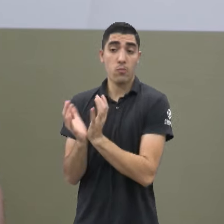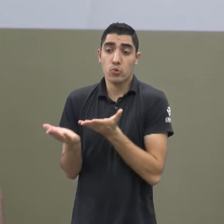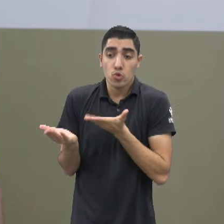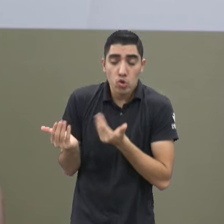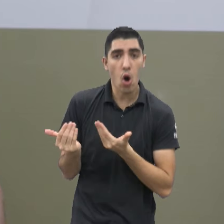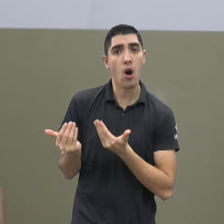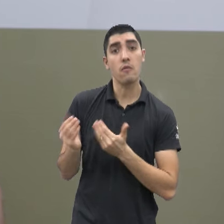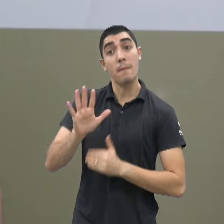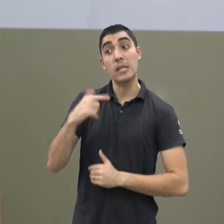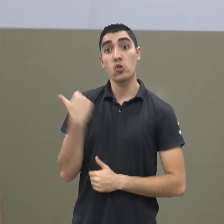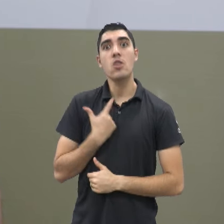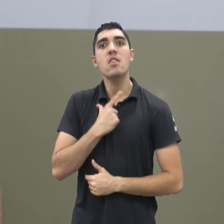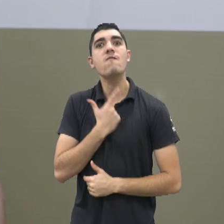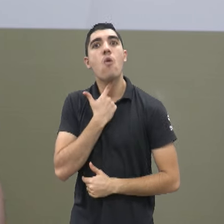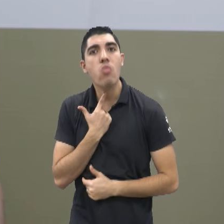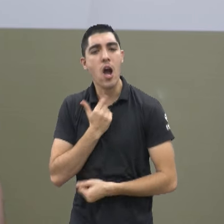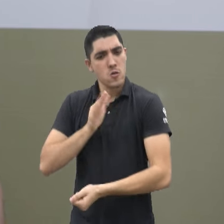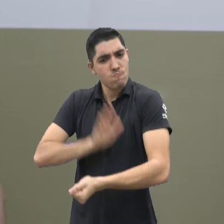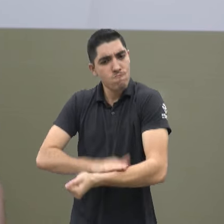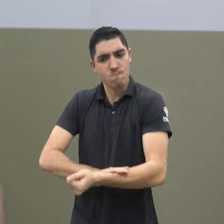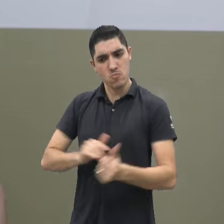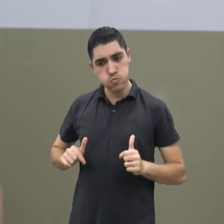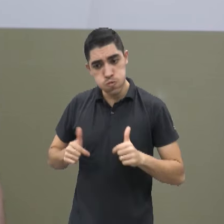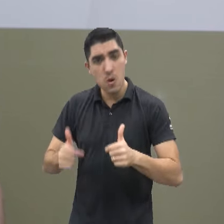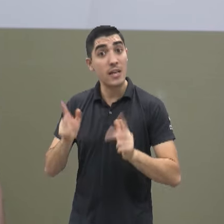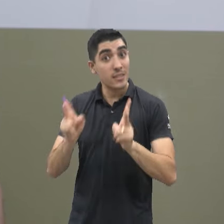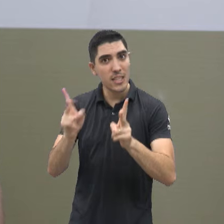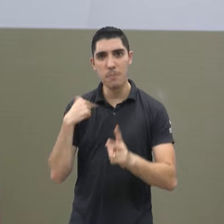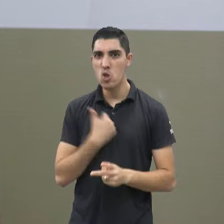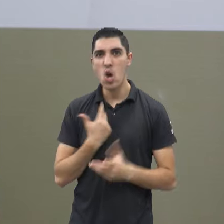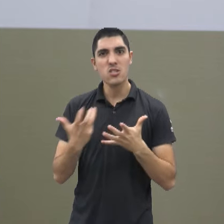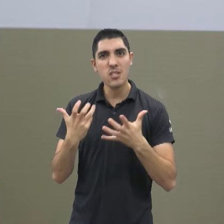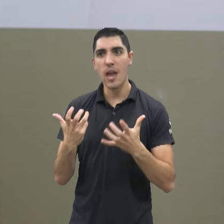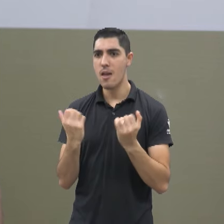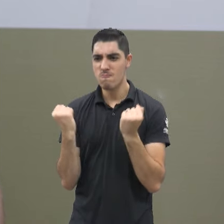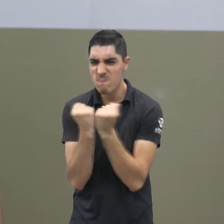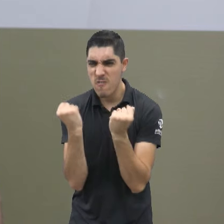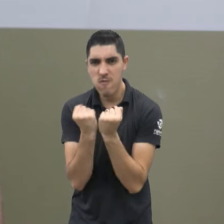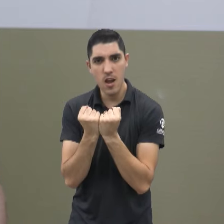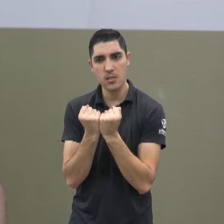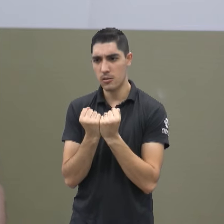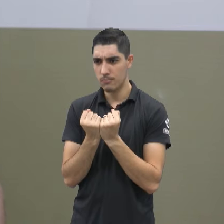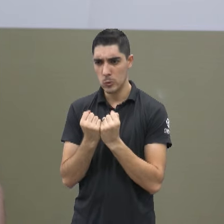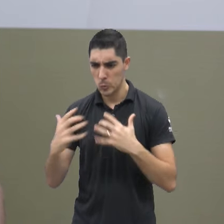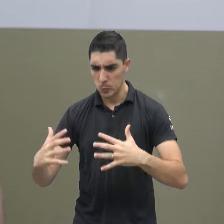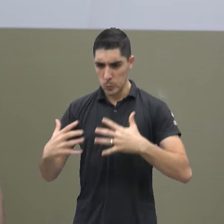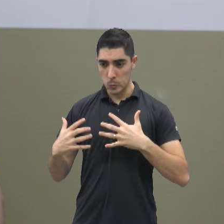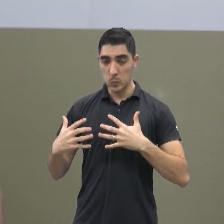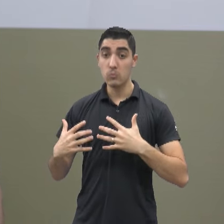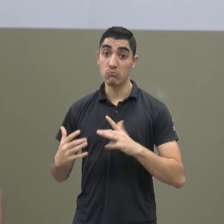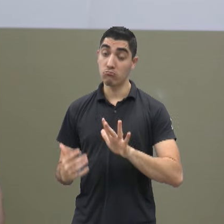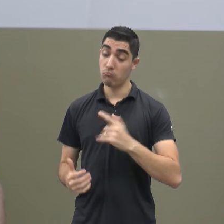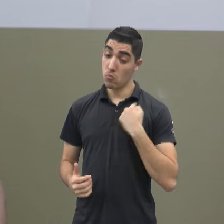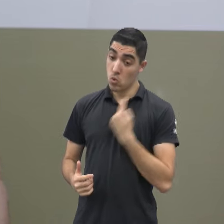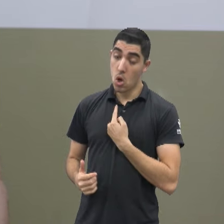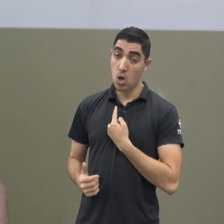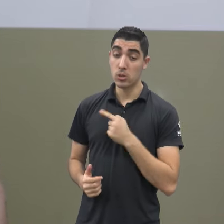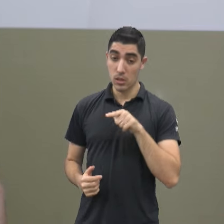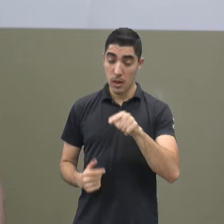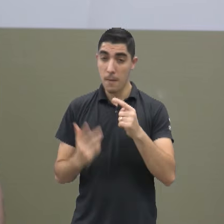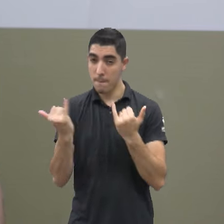o Demetrios, é uma equipe que joga muito na intensidade, marcação muito forte, mais parecida com o nosso jogo até, né?